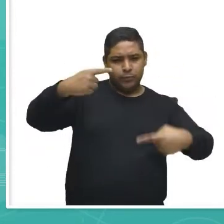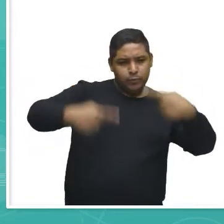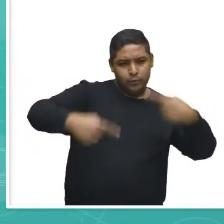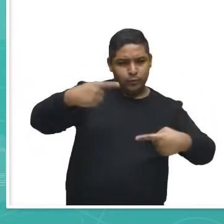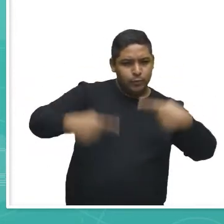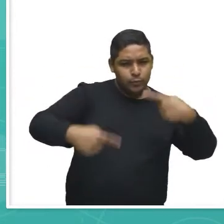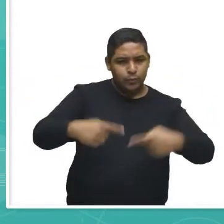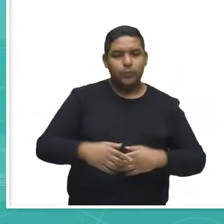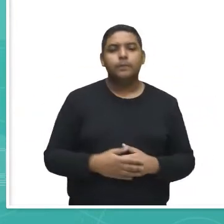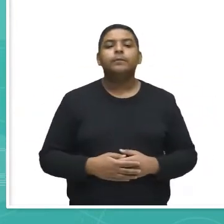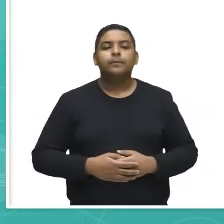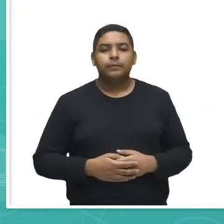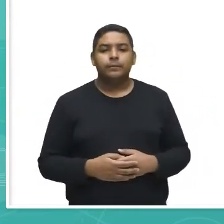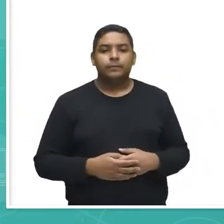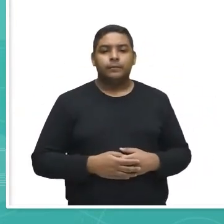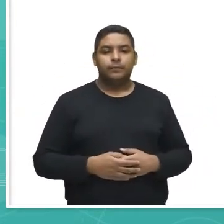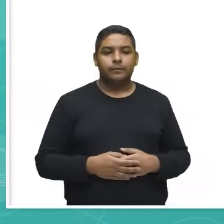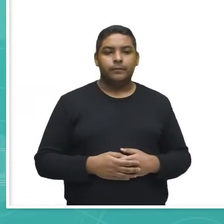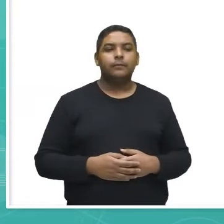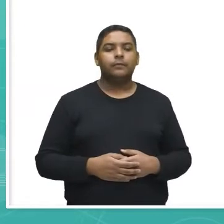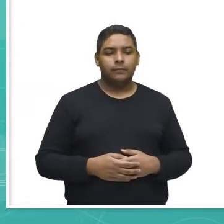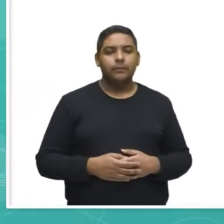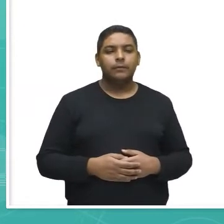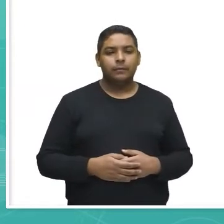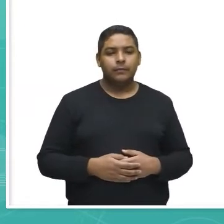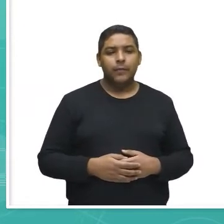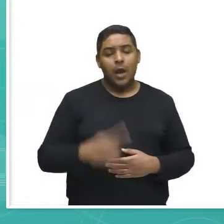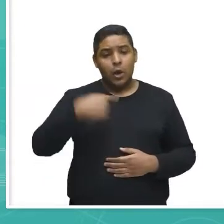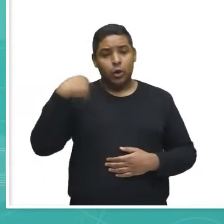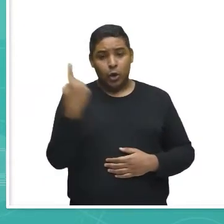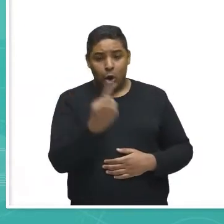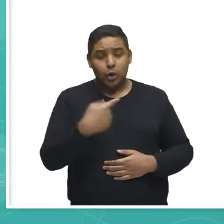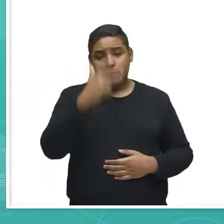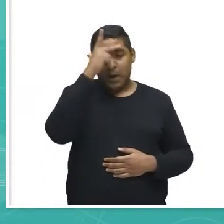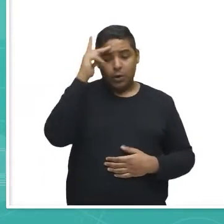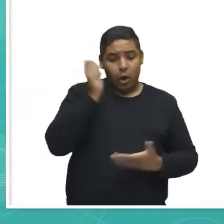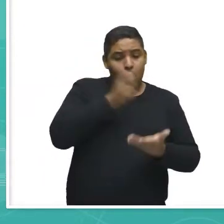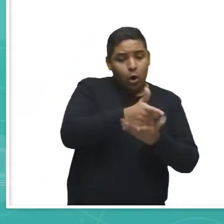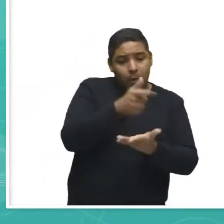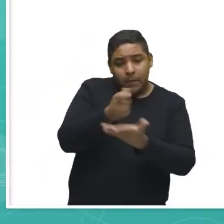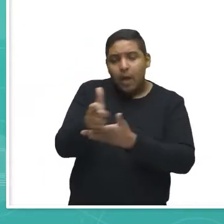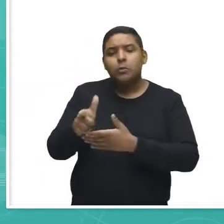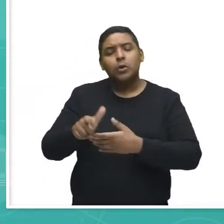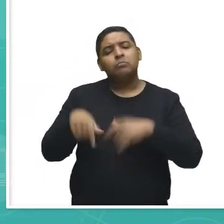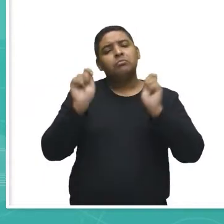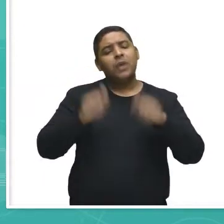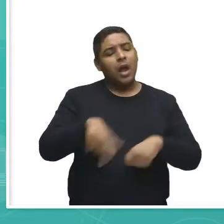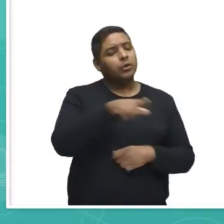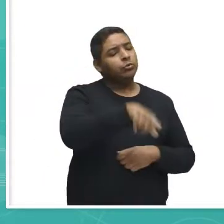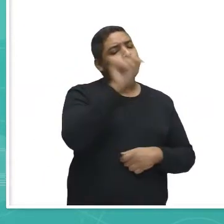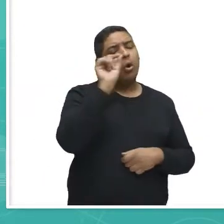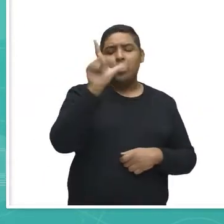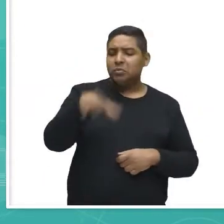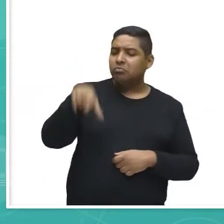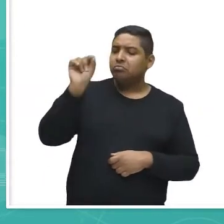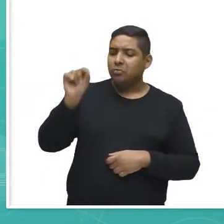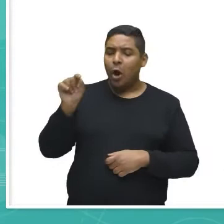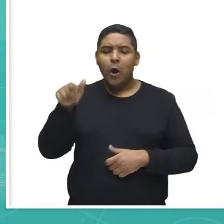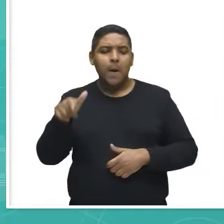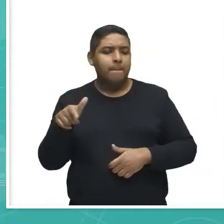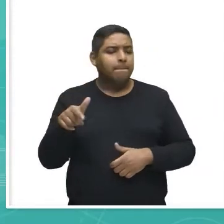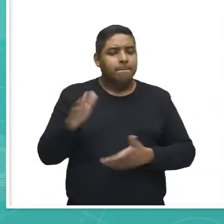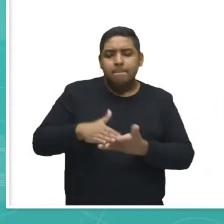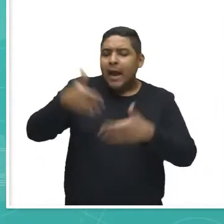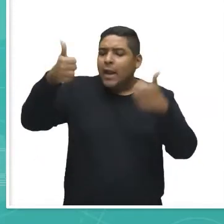gente pode escolher, né? Mas isso vem com o passar do tempo, onde as empresas, elas tentam se incluir